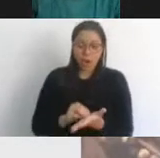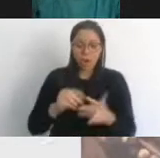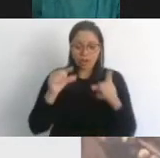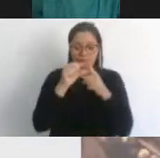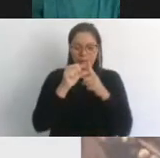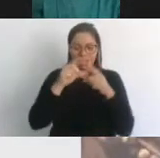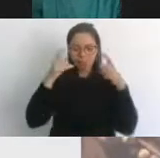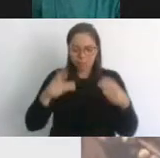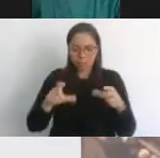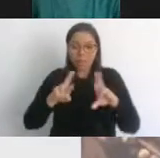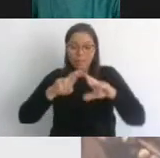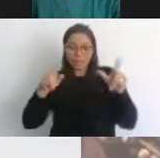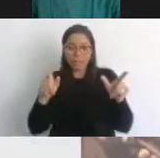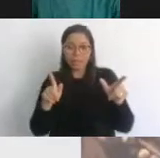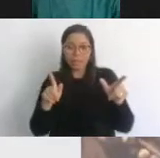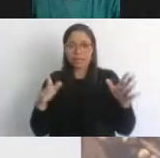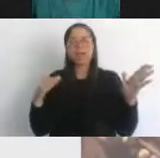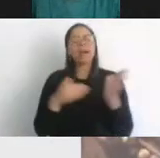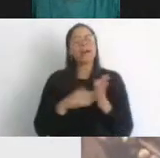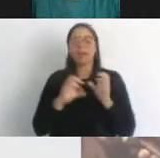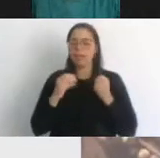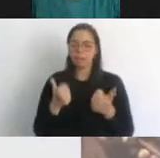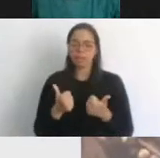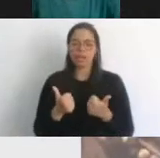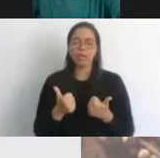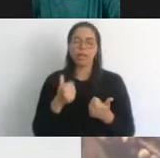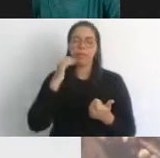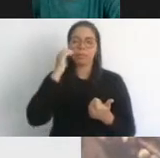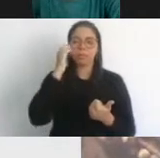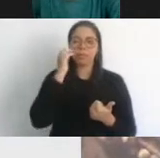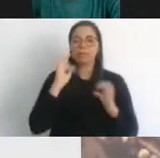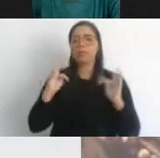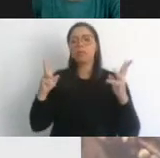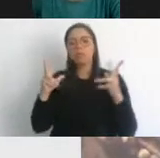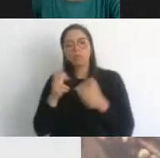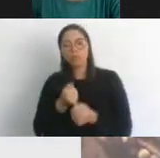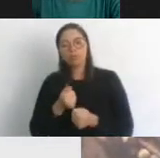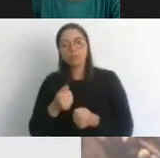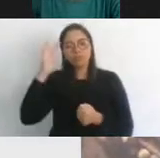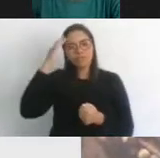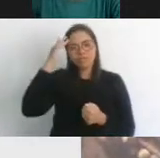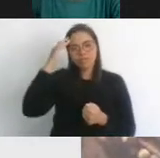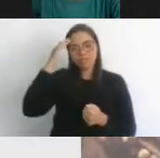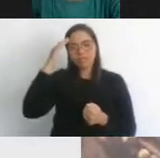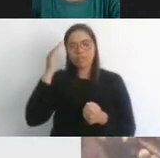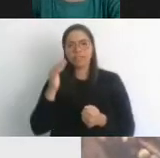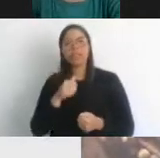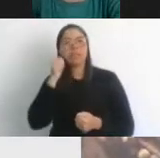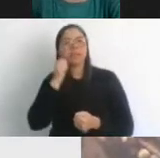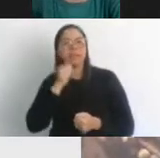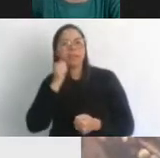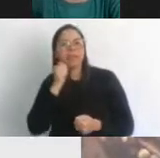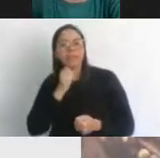diferentes E aí tudo bem né acho que todo mundo aqui entende mais seu conceito de feminino